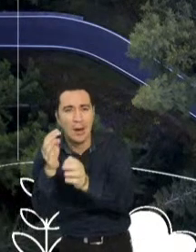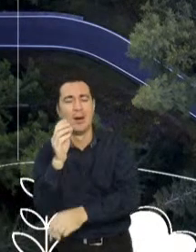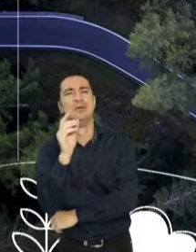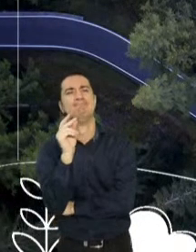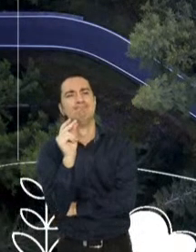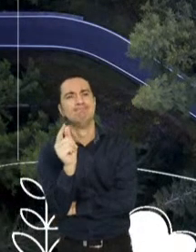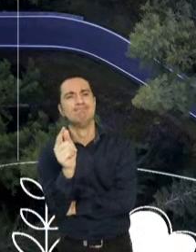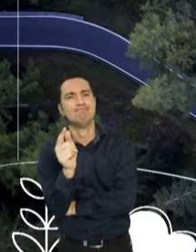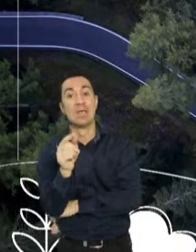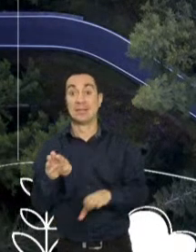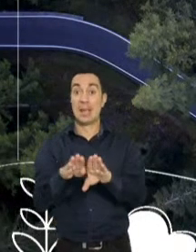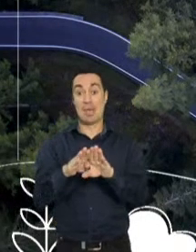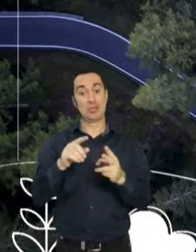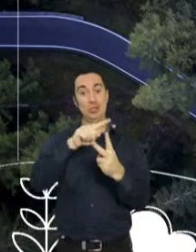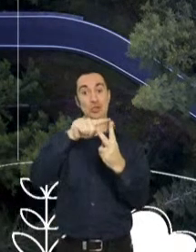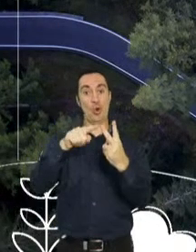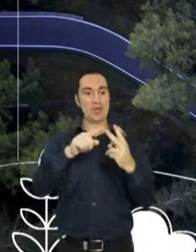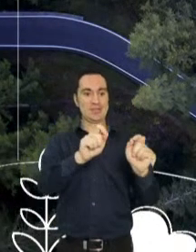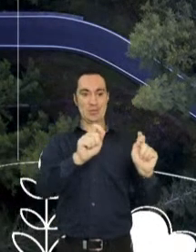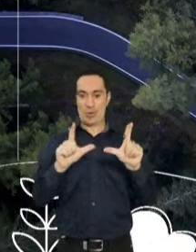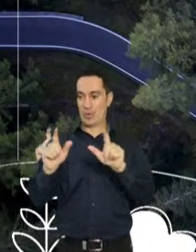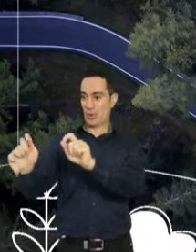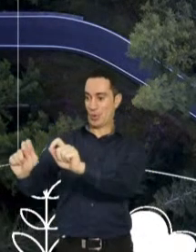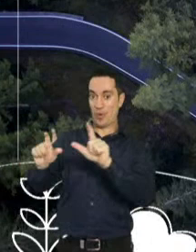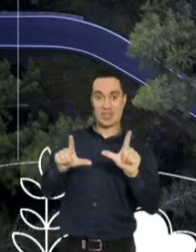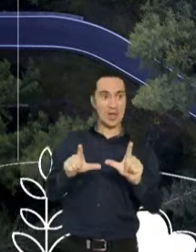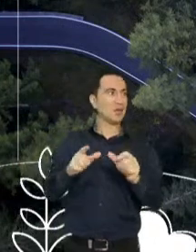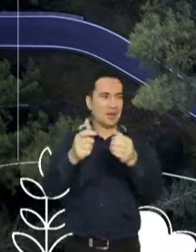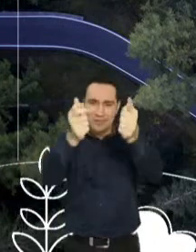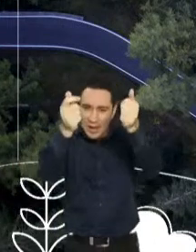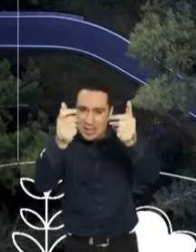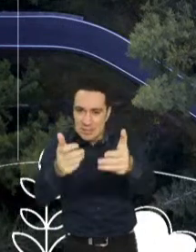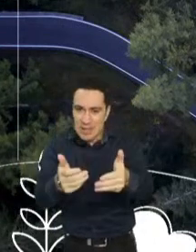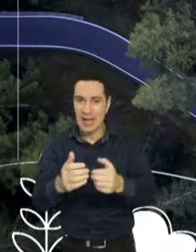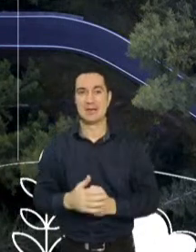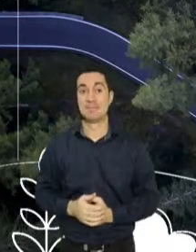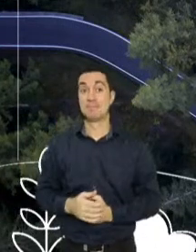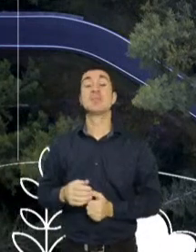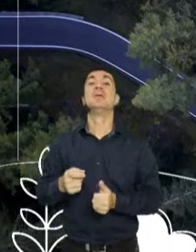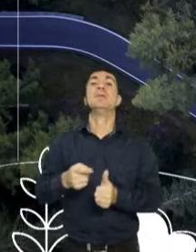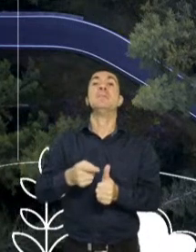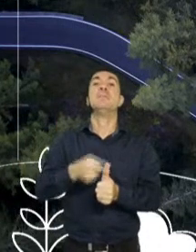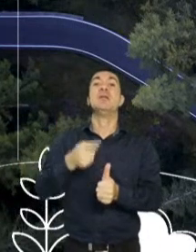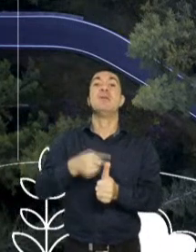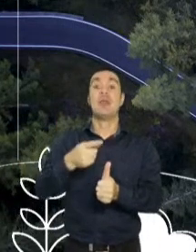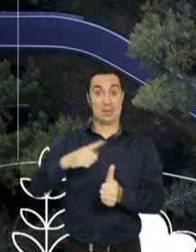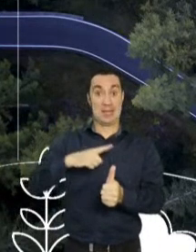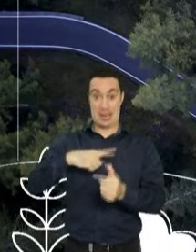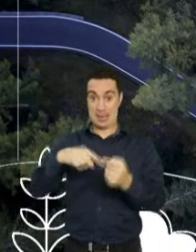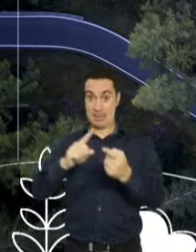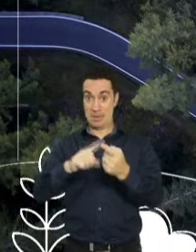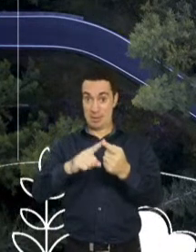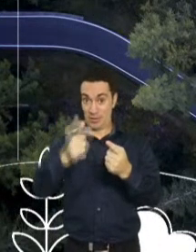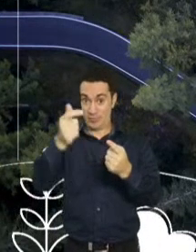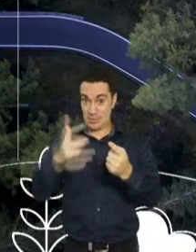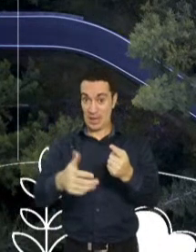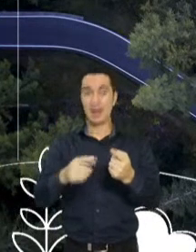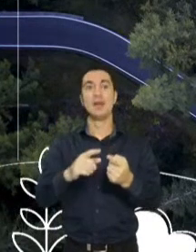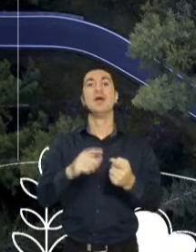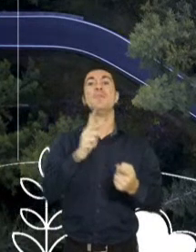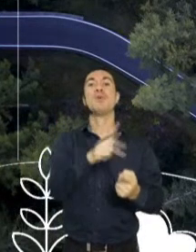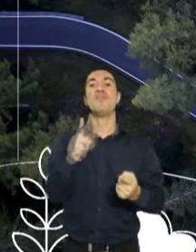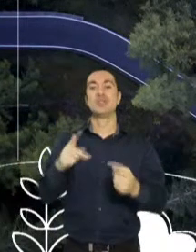provoca nossos dois convidados. É sobre eles que eu vou falar agora. A gente vai ter aqui conosco o